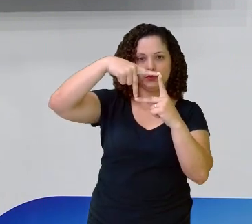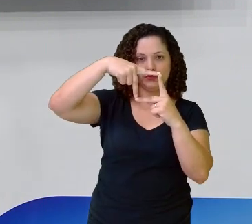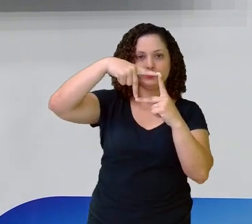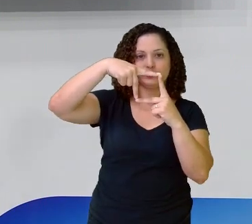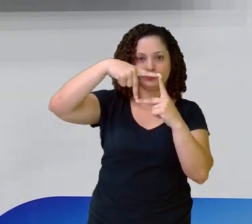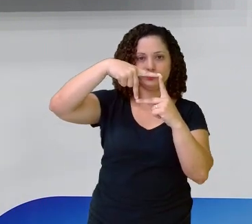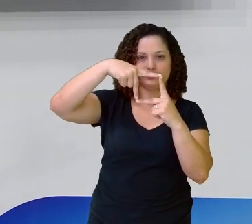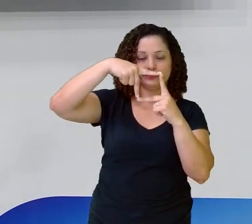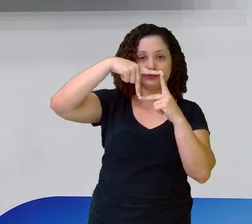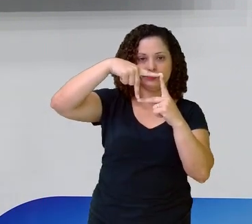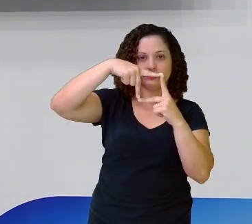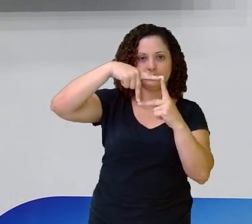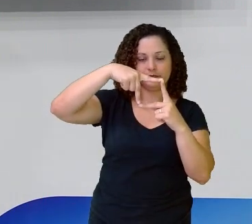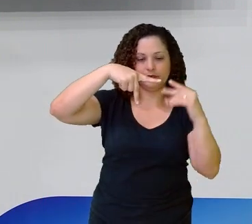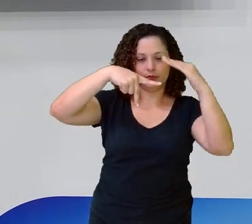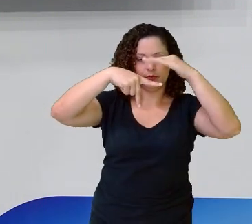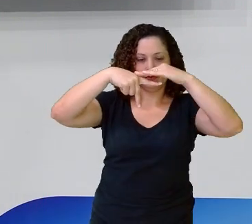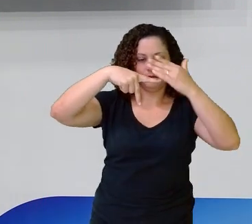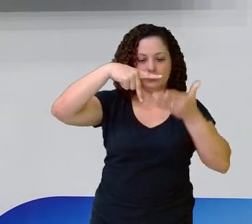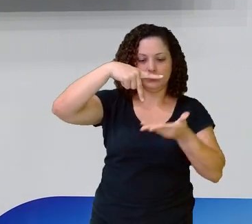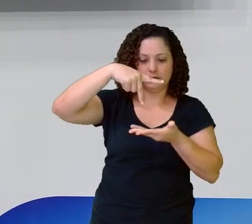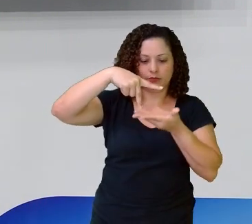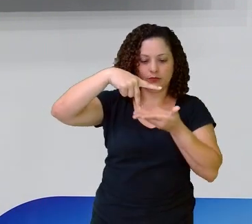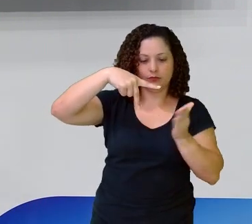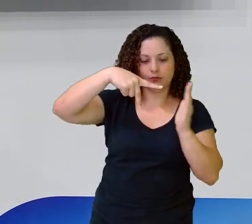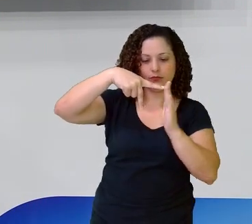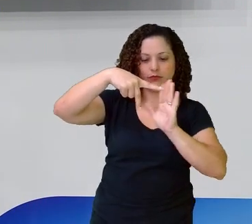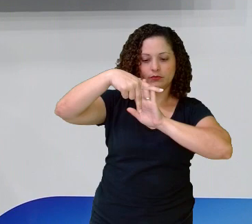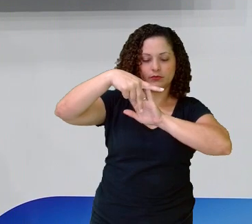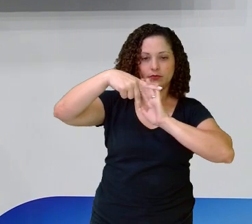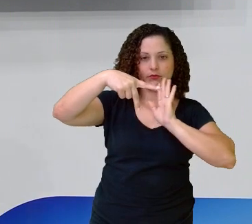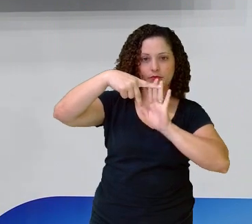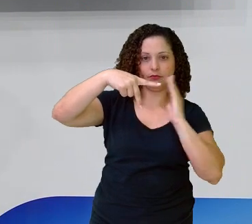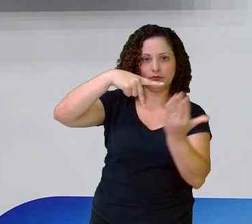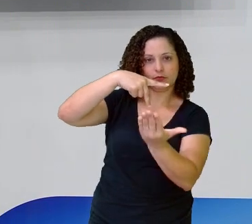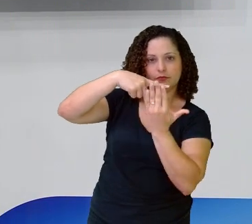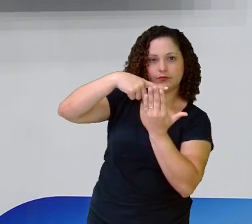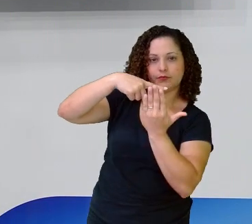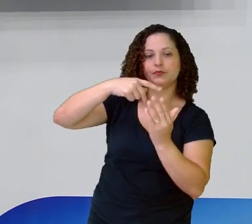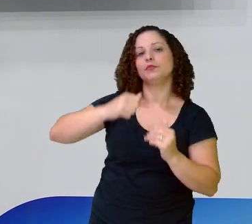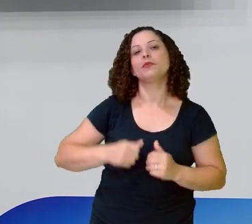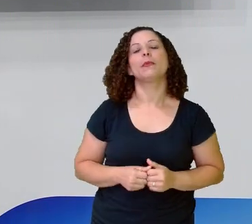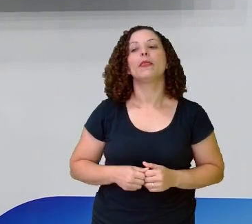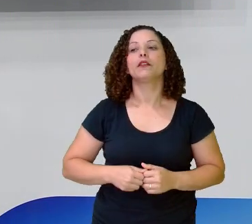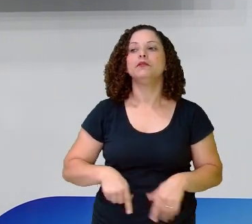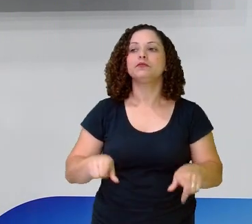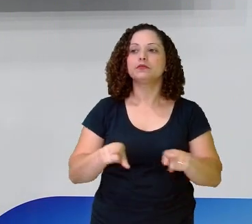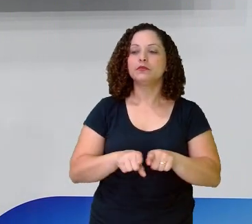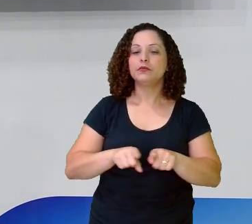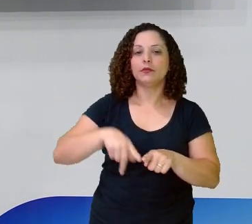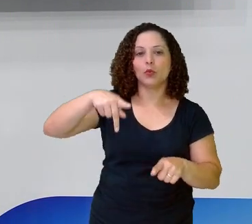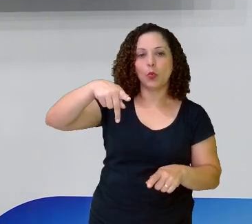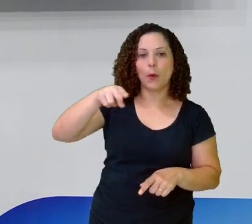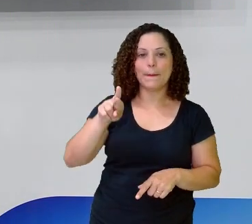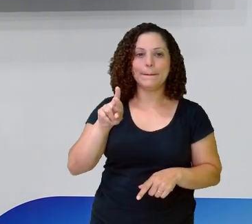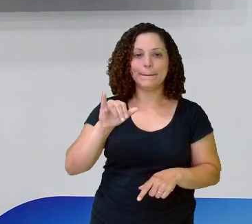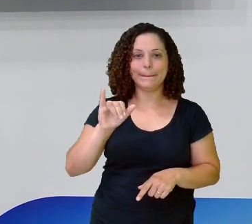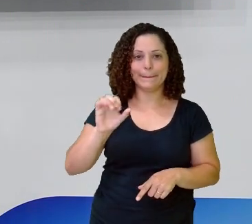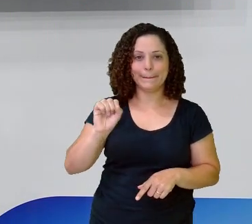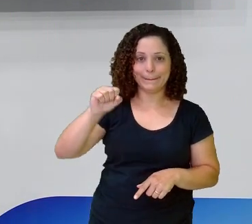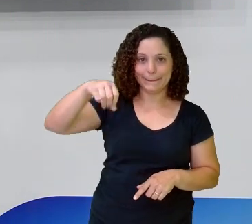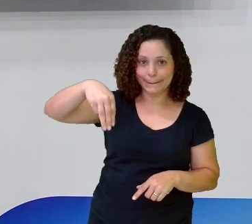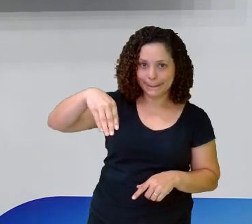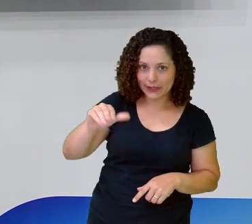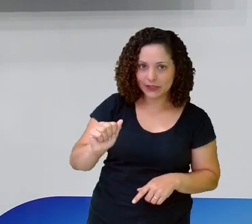são quadradas. Já no meu prisma, eu tenho duas bases iguais